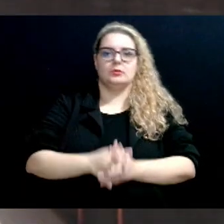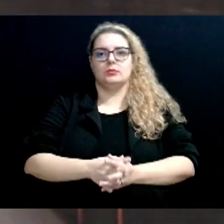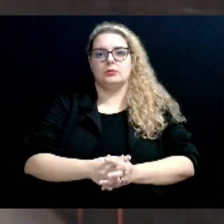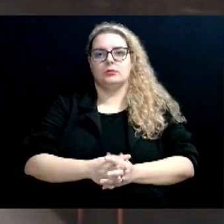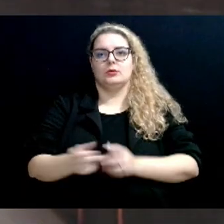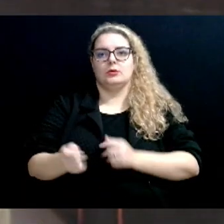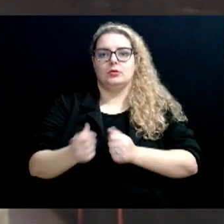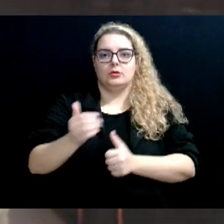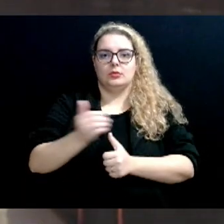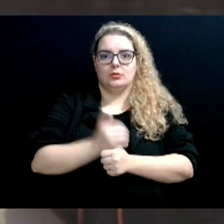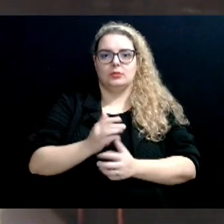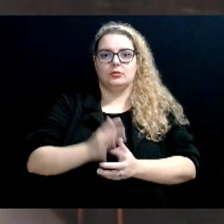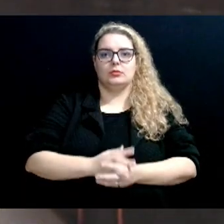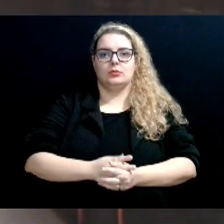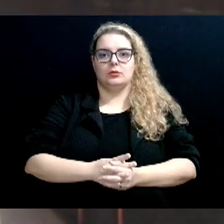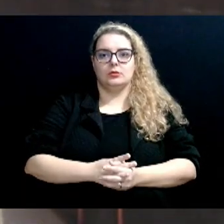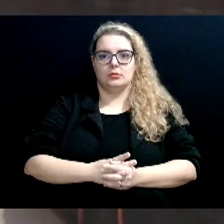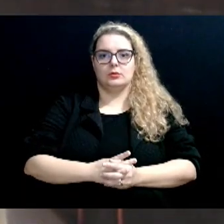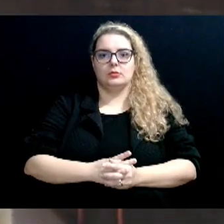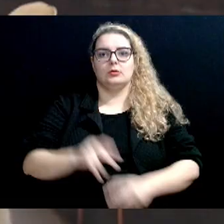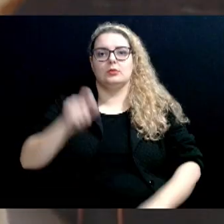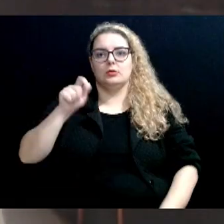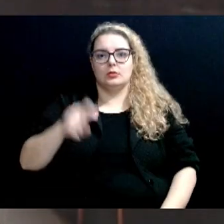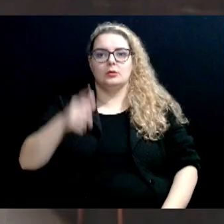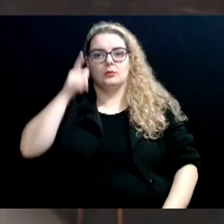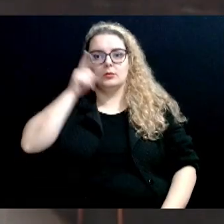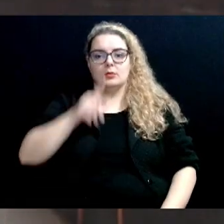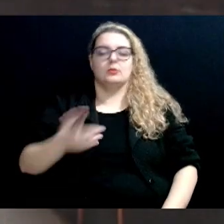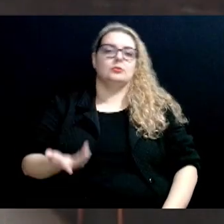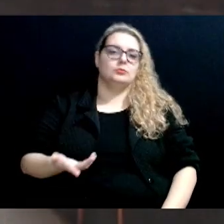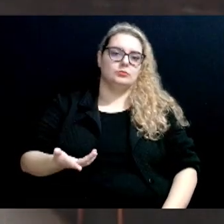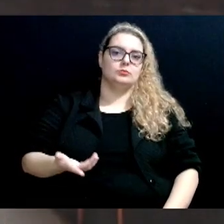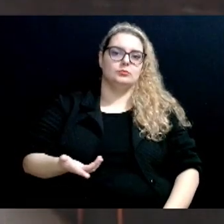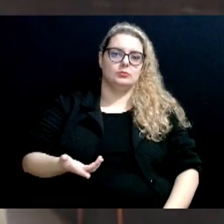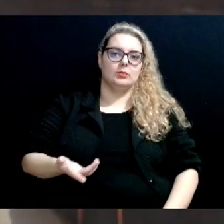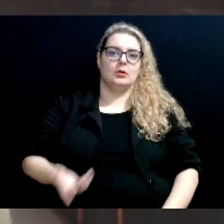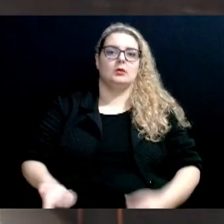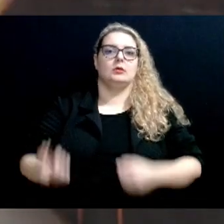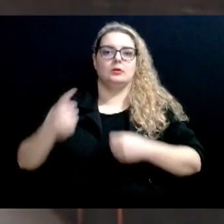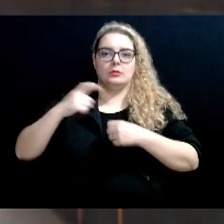né? E aí a pessoa não consegue, se ela não consegue voltar